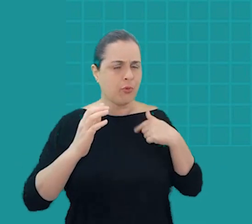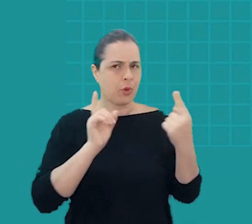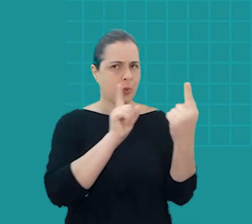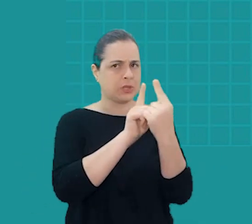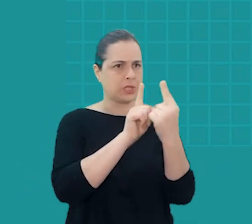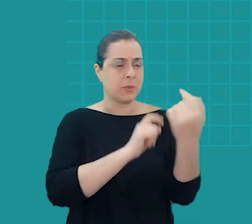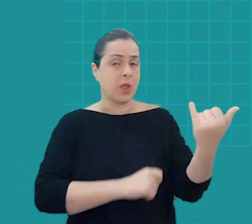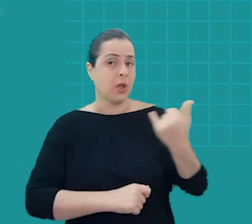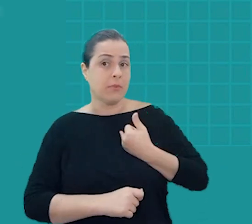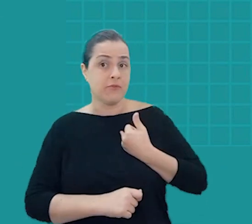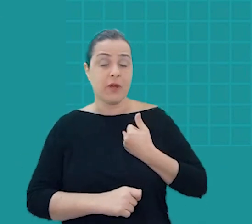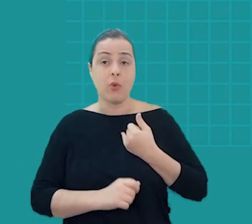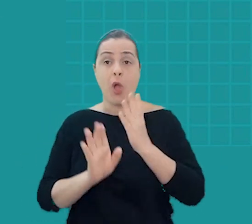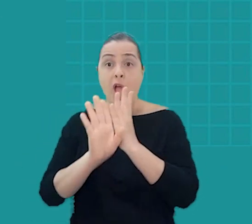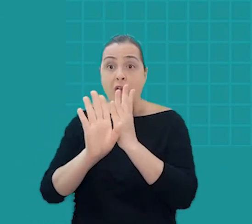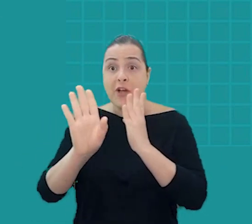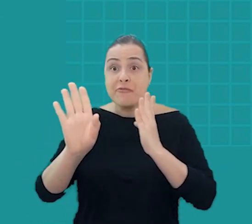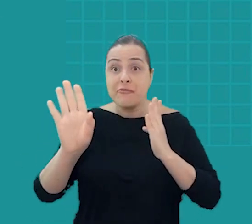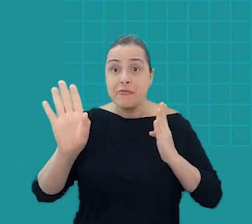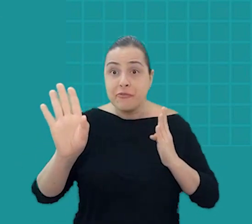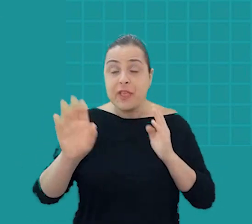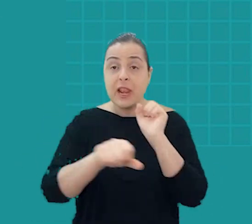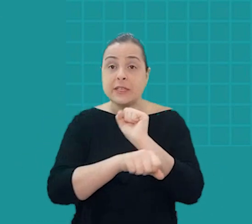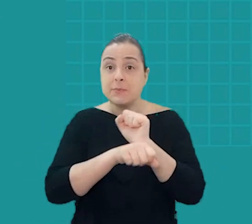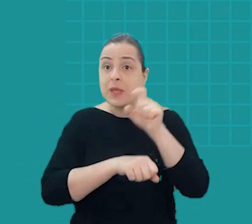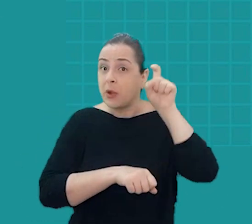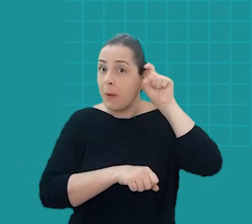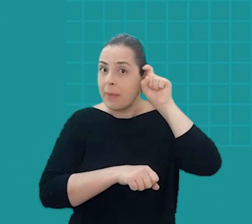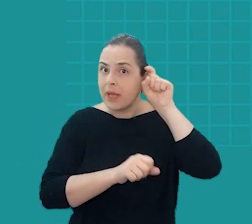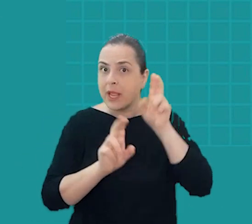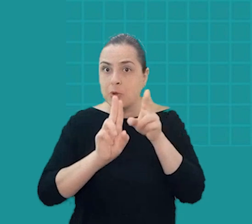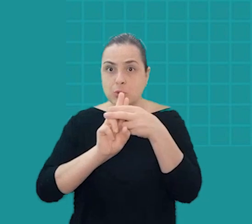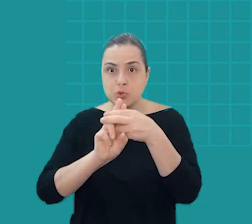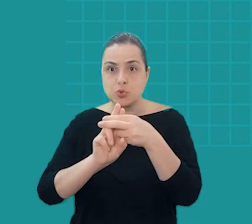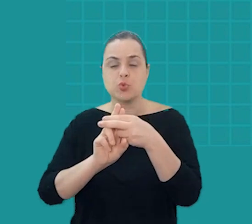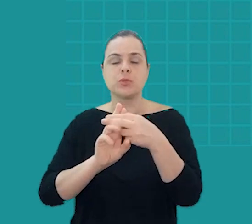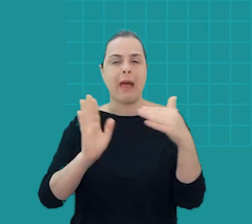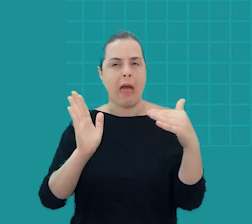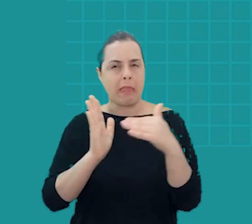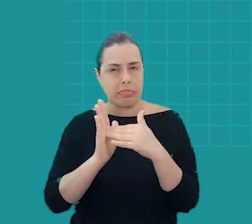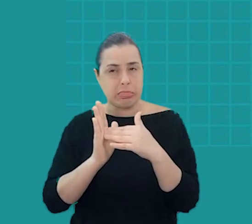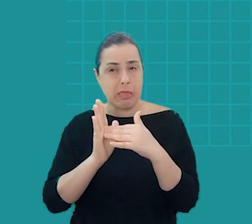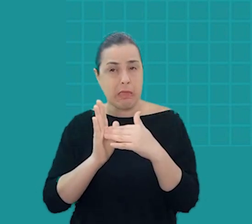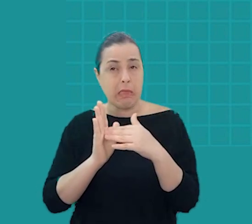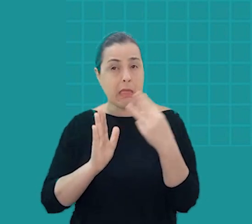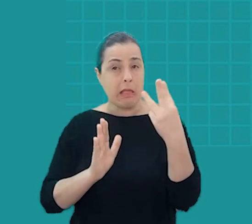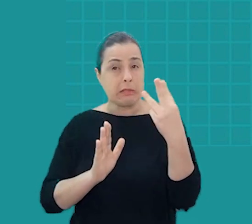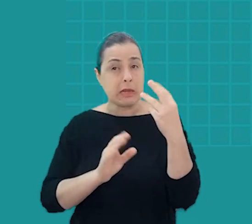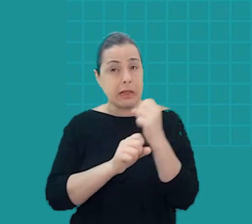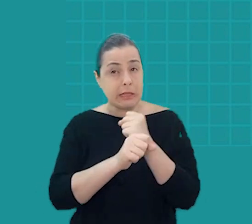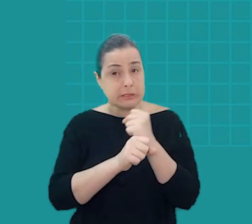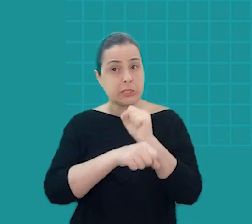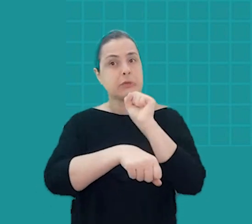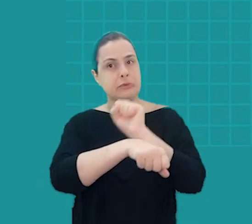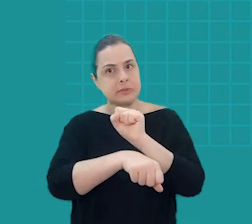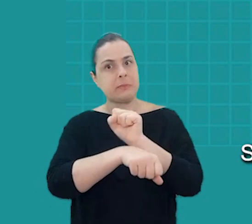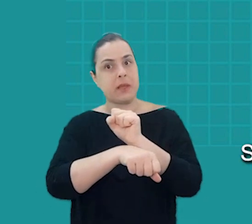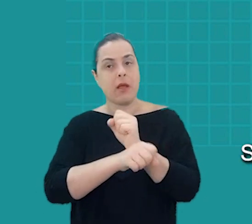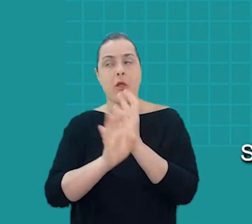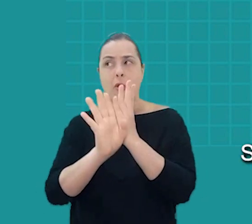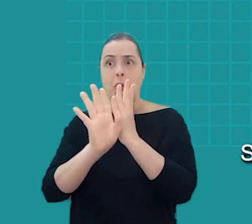auditivo no SUS está chegando a 3 anos. Então, realmente, Tá muito grande essa